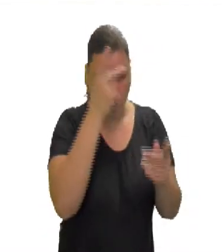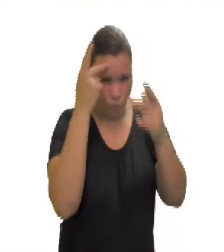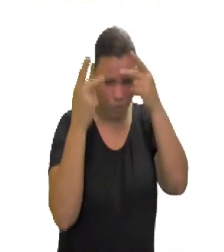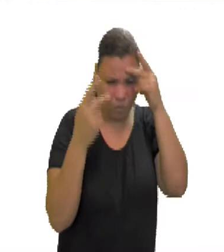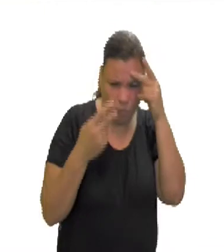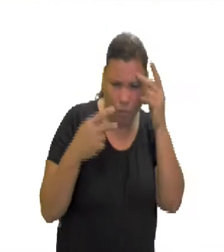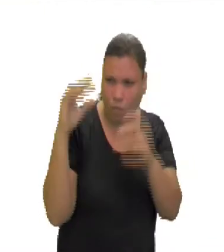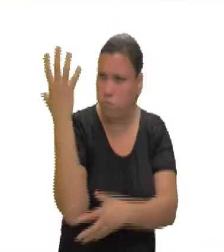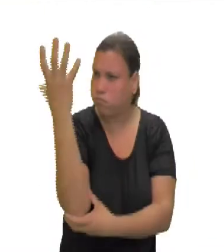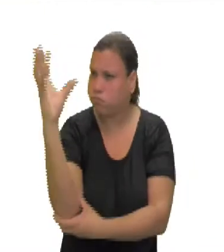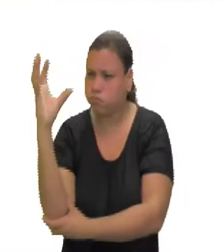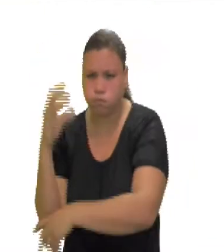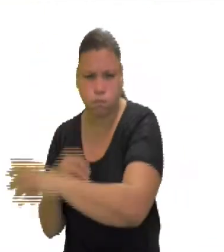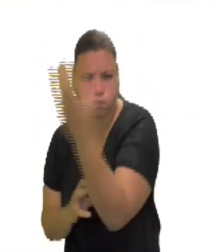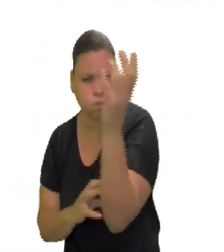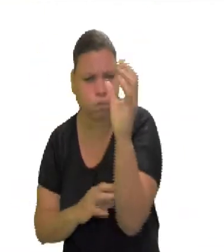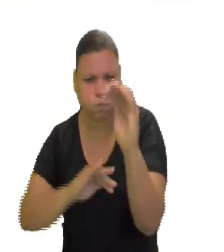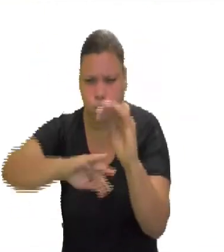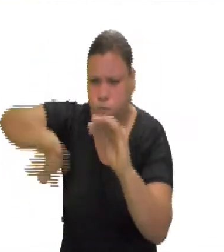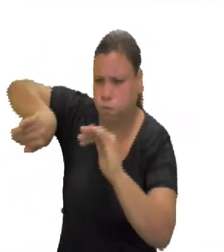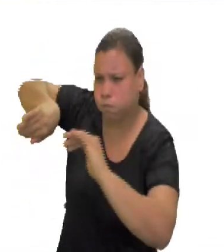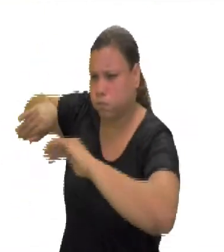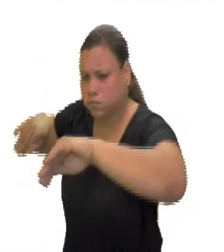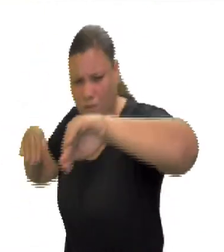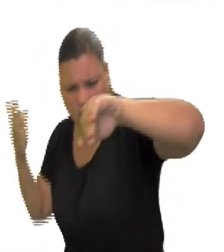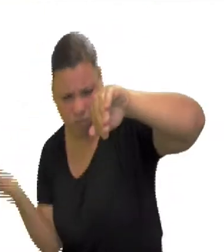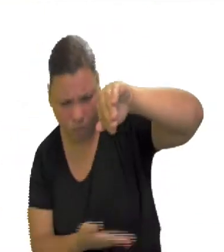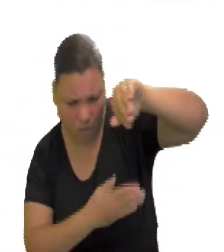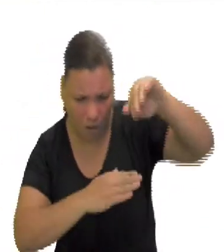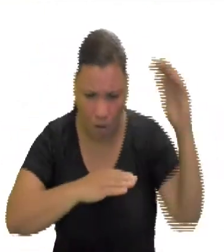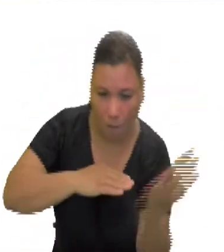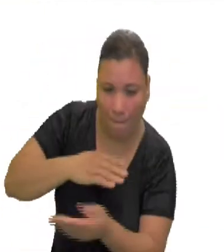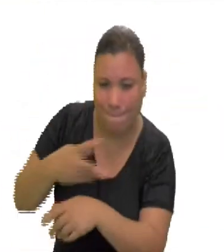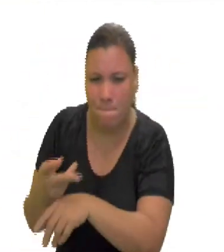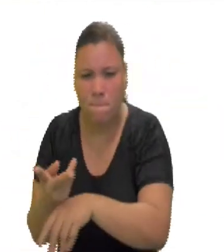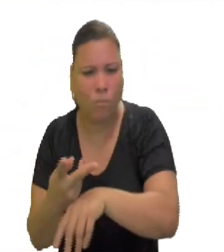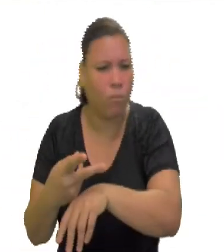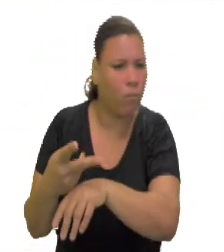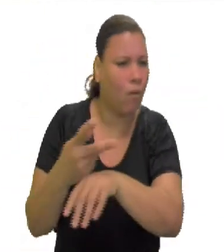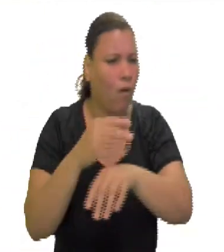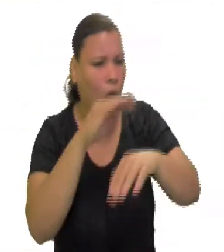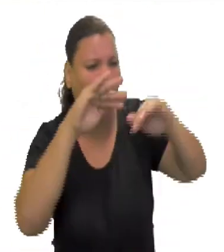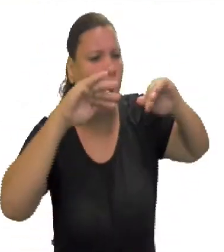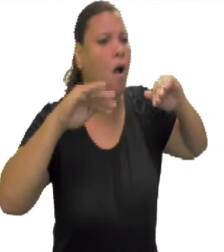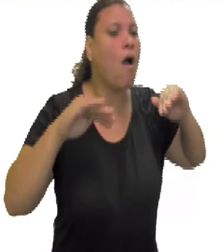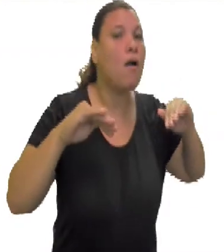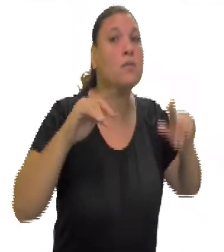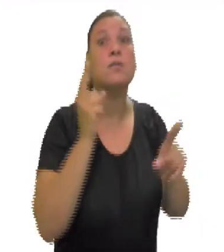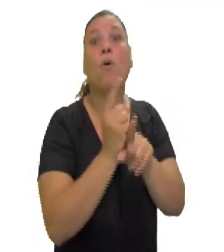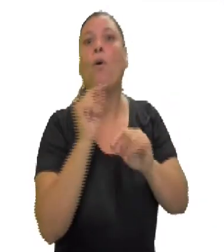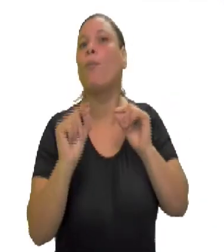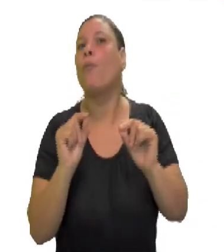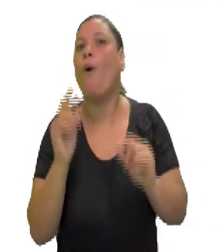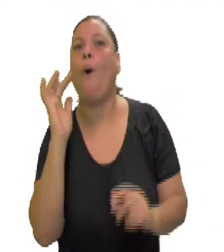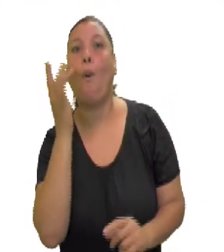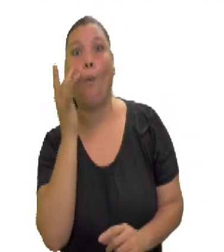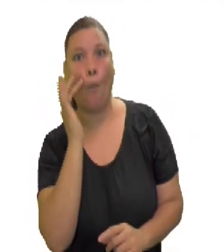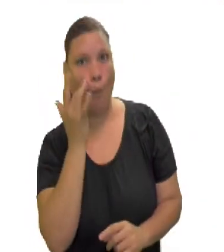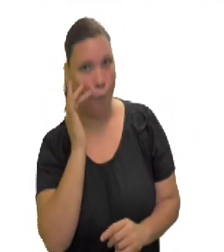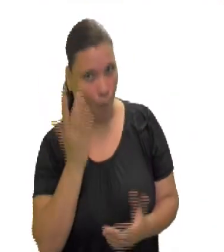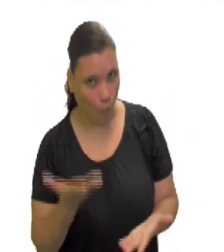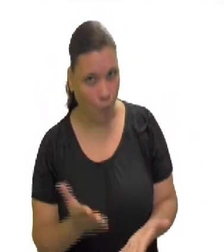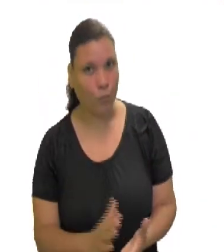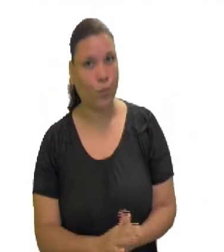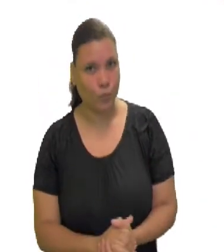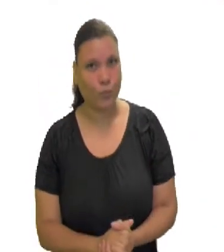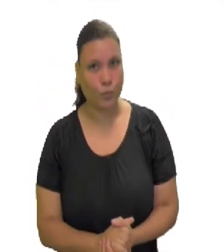o ouro no Brasil. E com a descoberta do ouro, claro que, olha só, quem eram os bandeirantes? As pessoas que